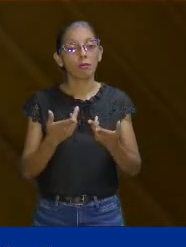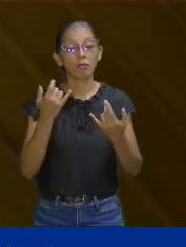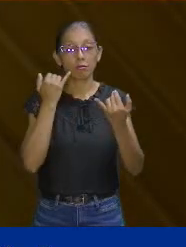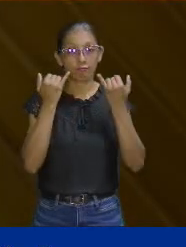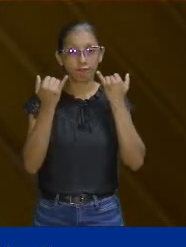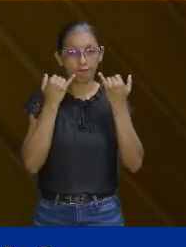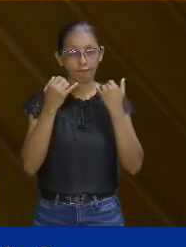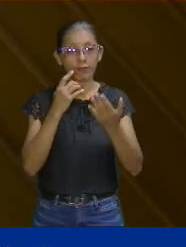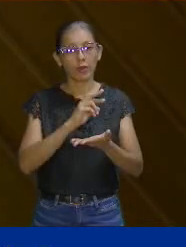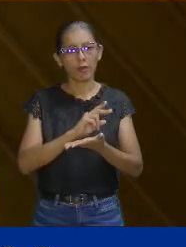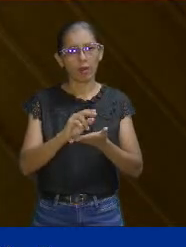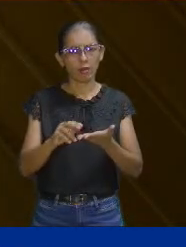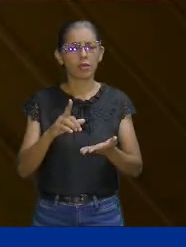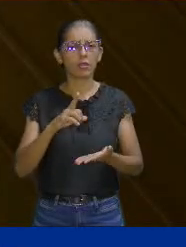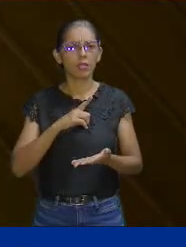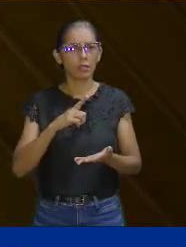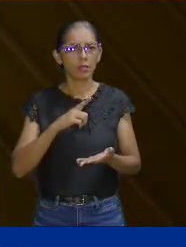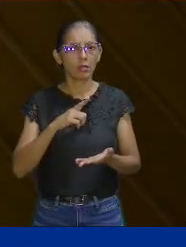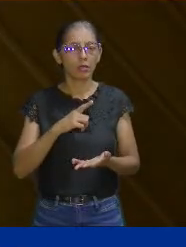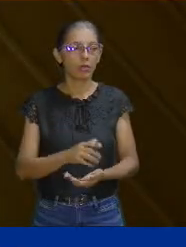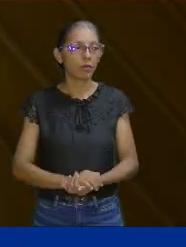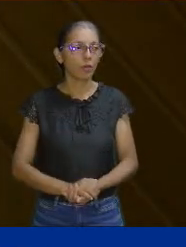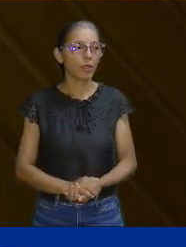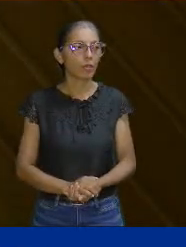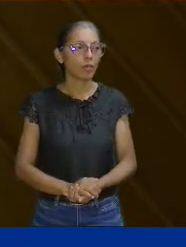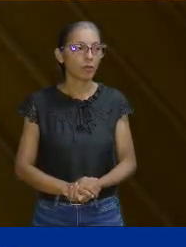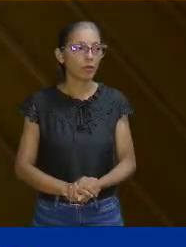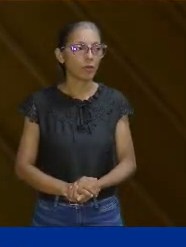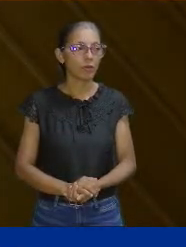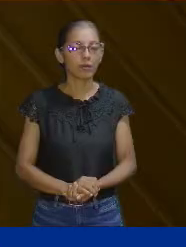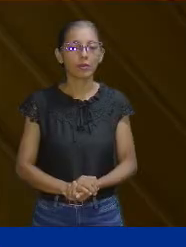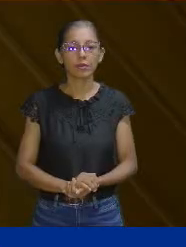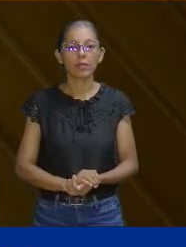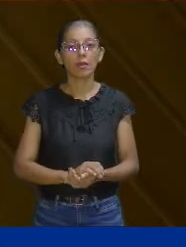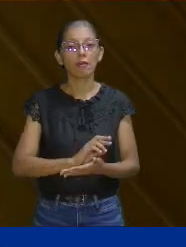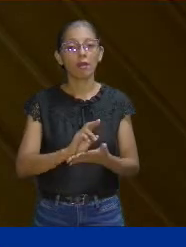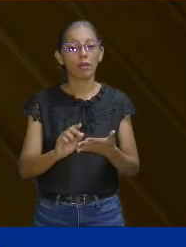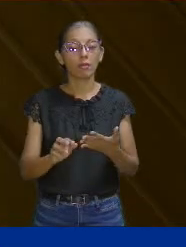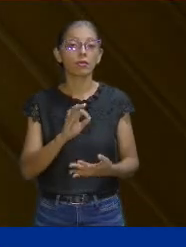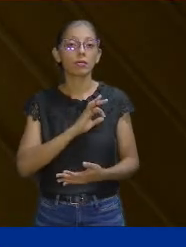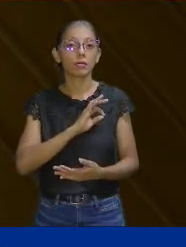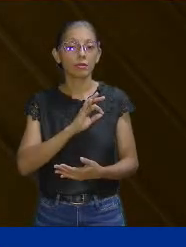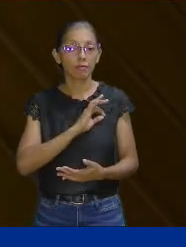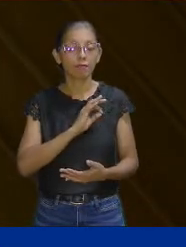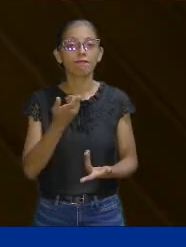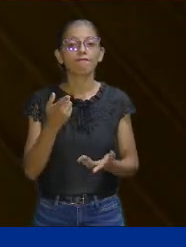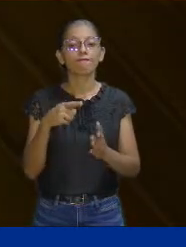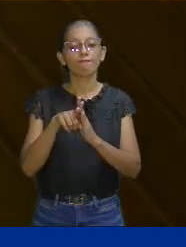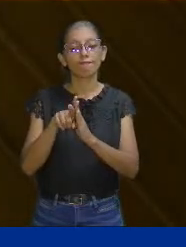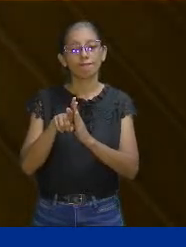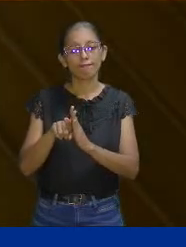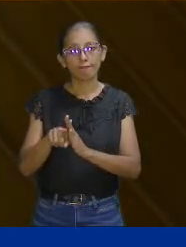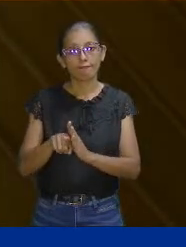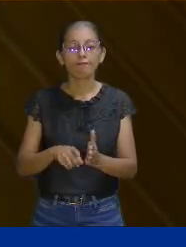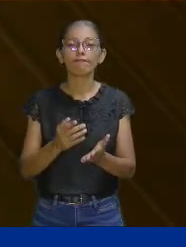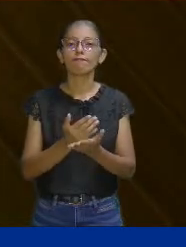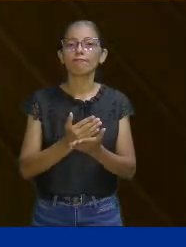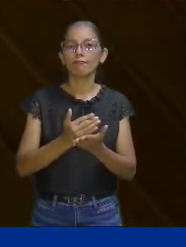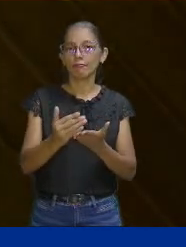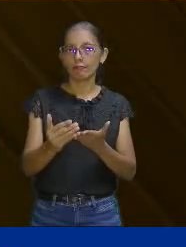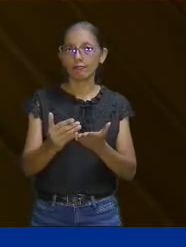anônimas, a autoridade policial procedeu a uma série de atos preparatórios de investigação.